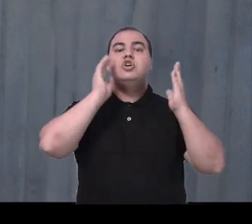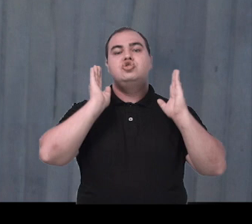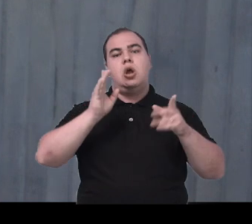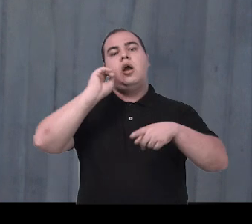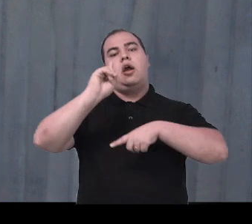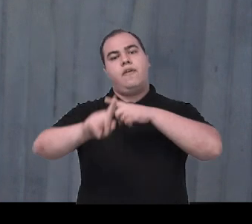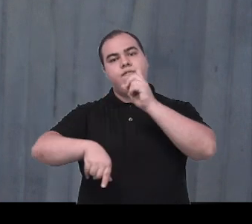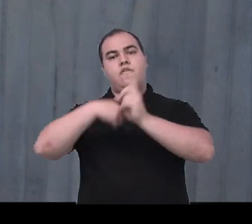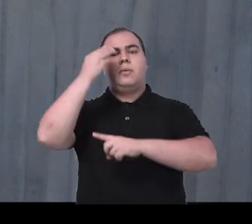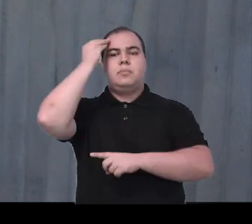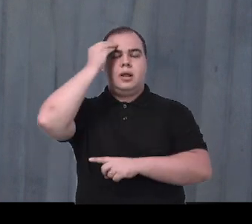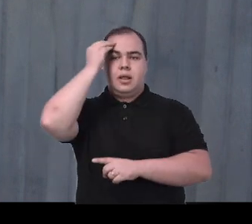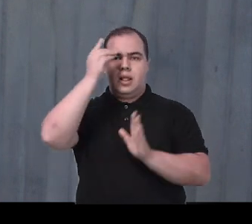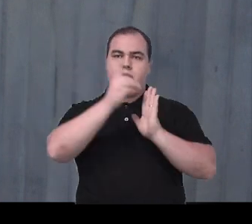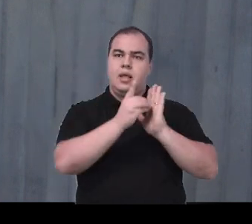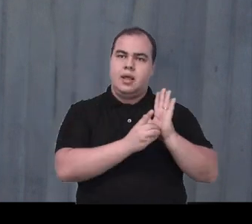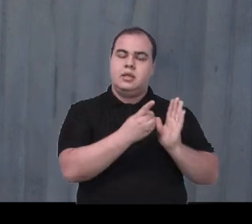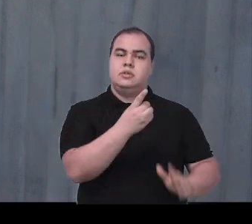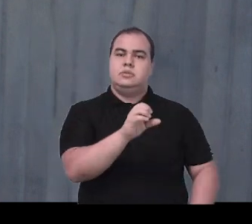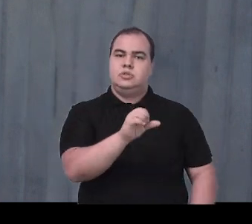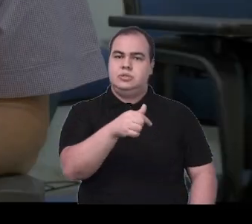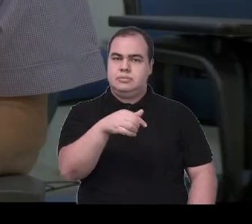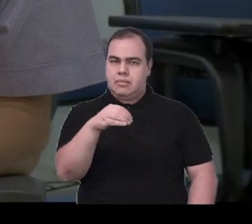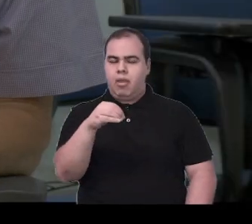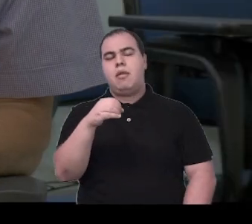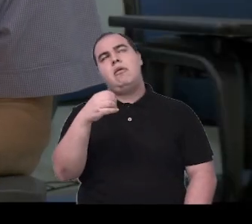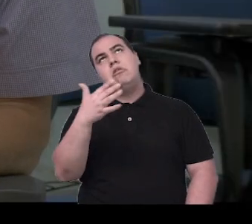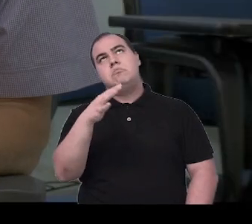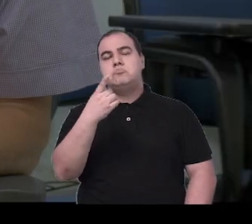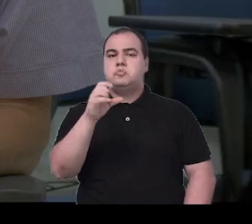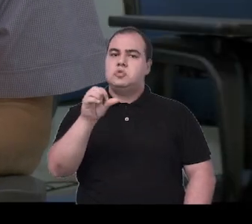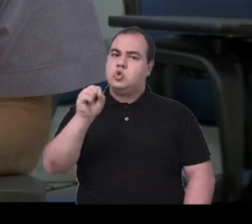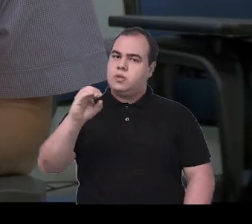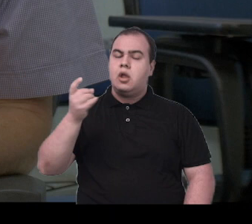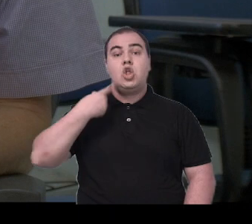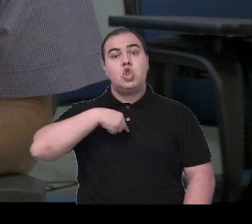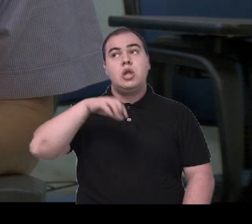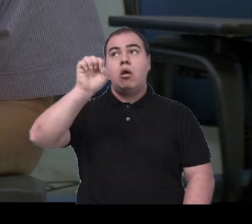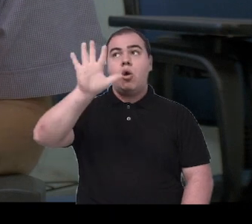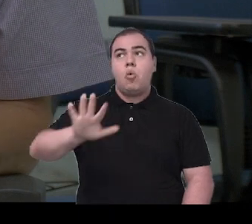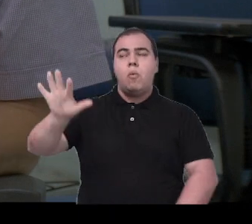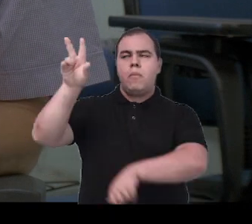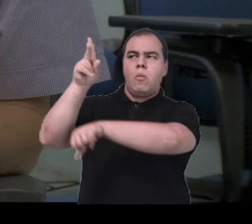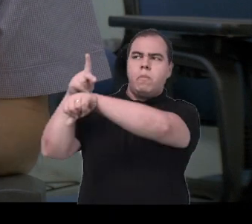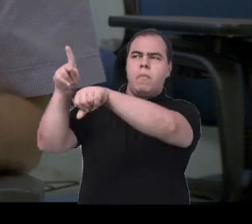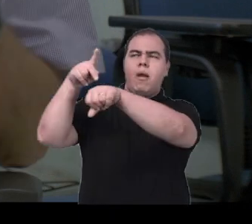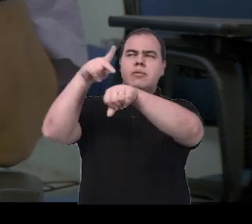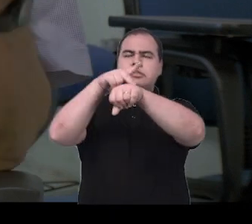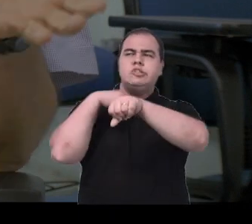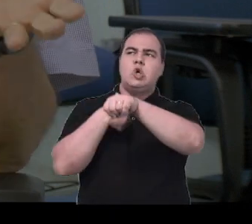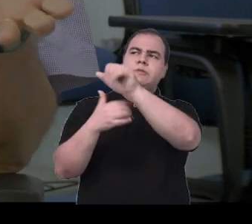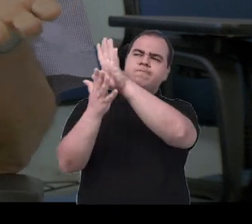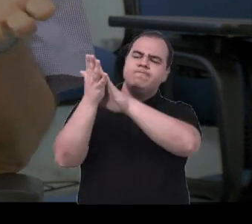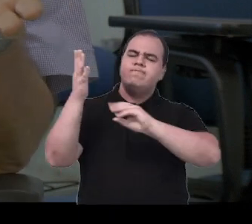reforma psiquiátrica na década de 70, de 80. E a gente se inspirou nos países europeus, que eu estou te dizendo, que tinham